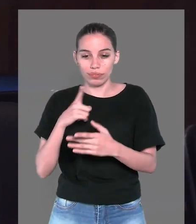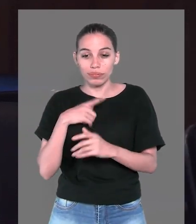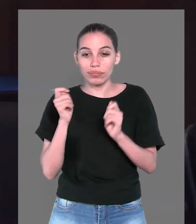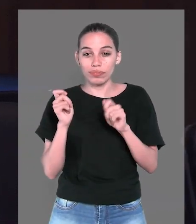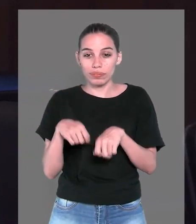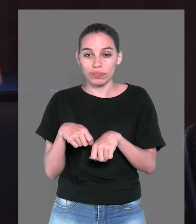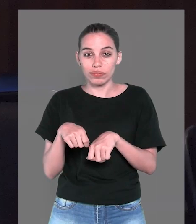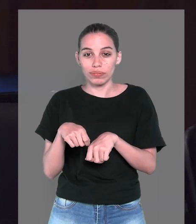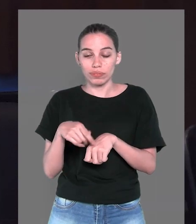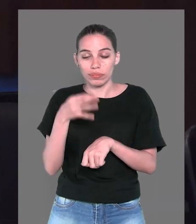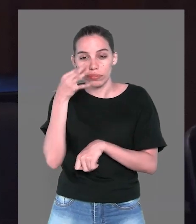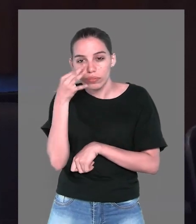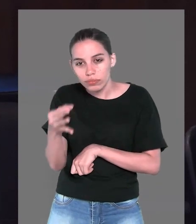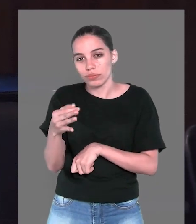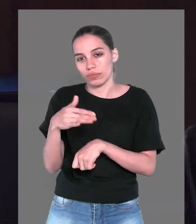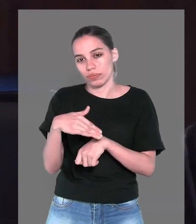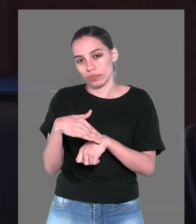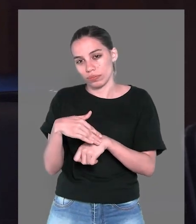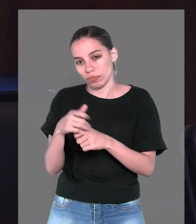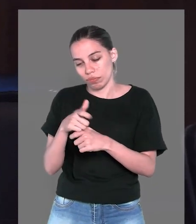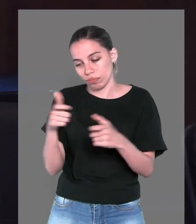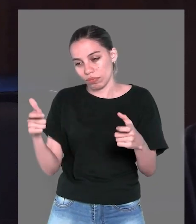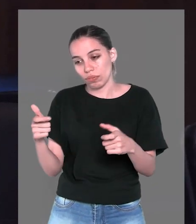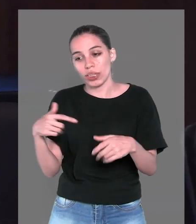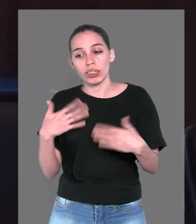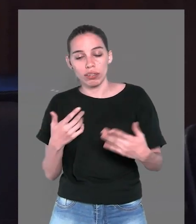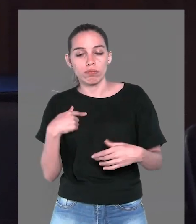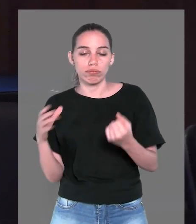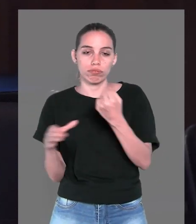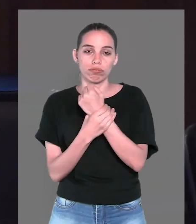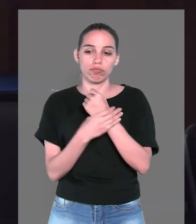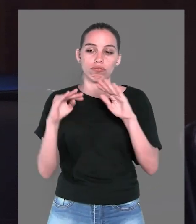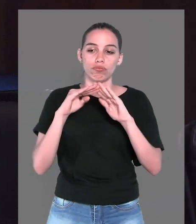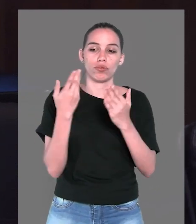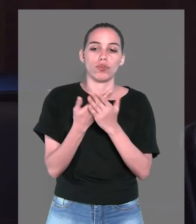ver. E aí, nesse sentido também, como é que você